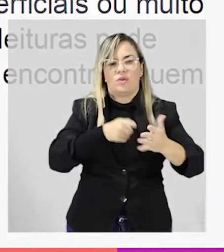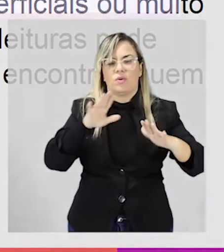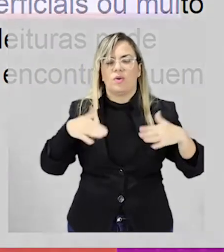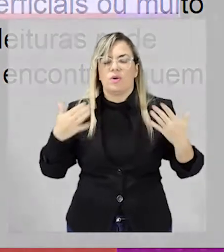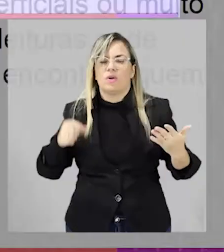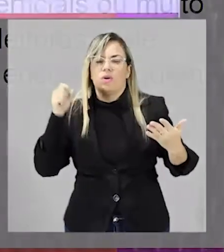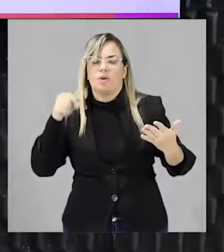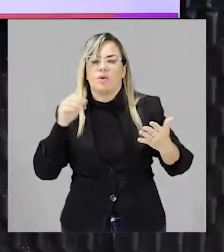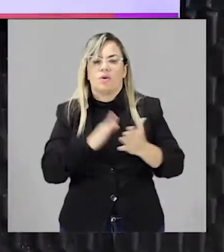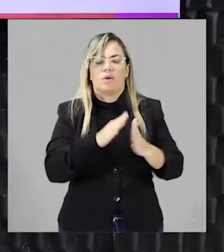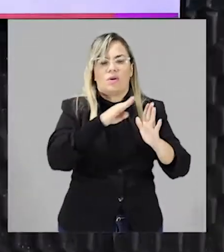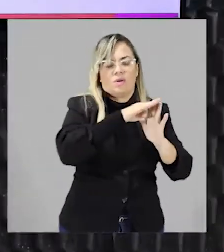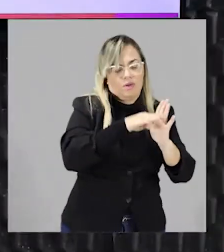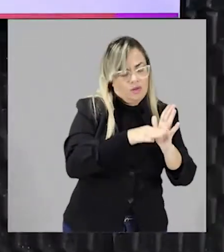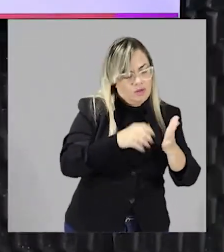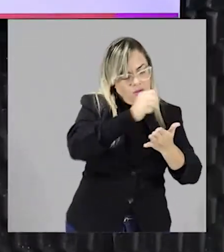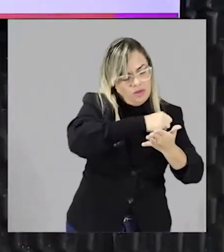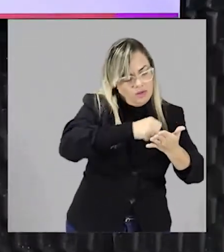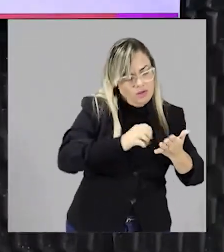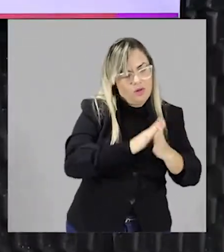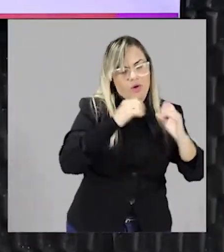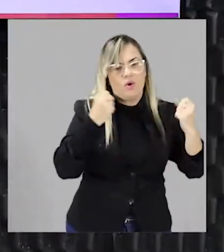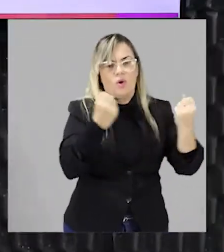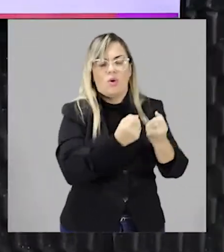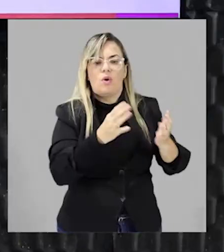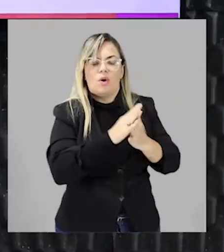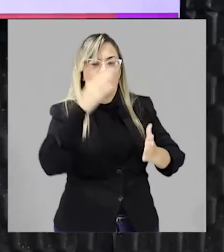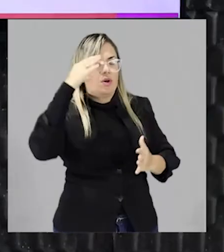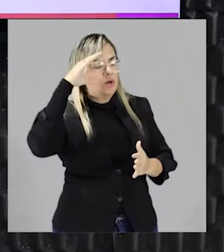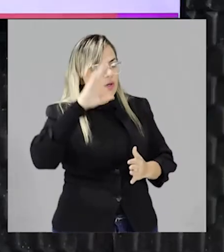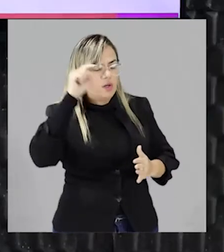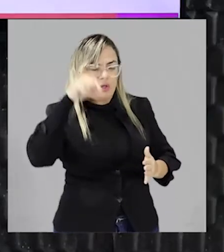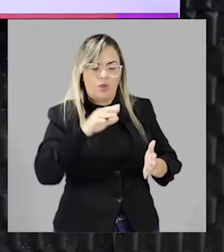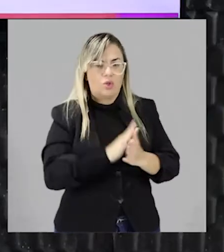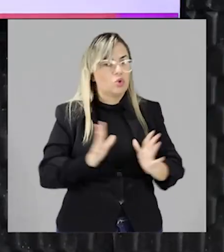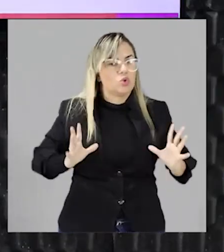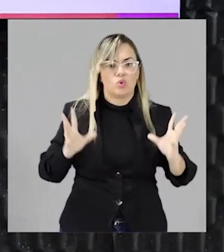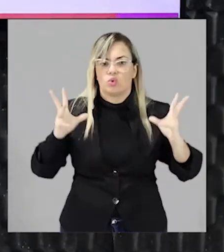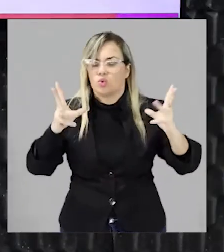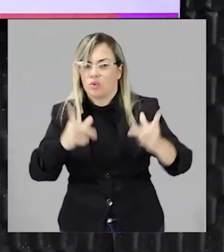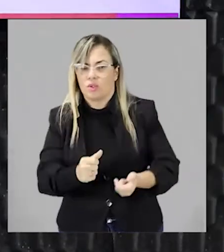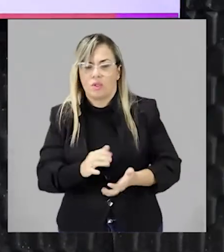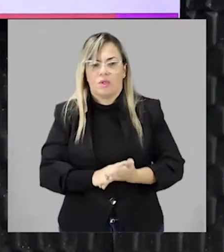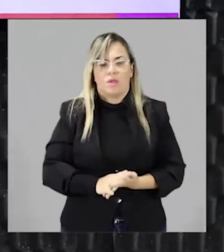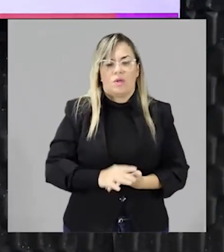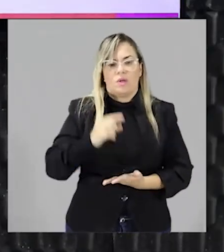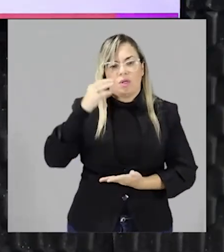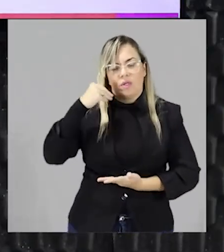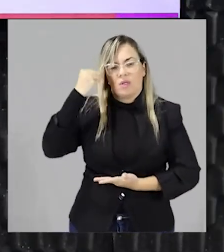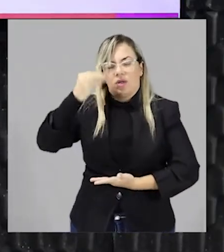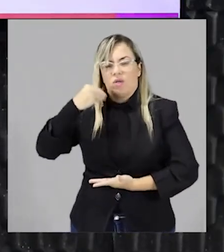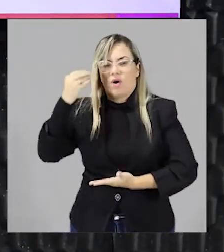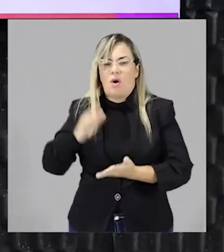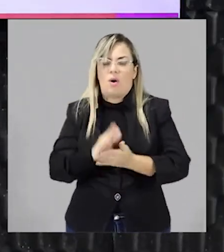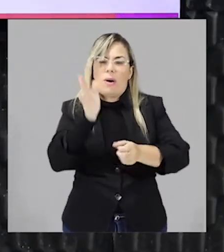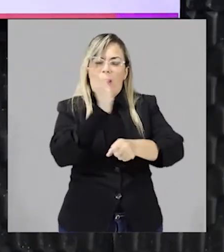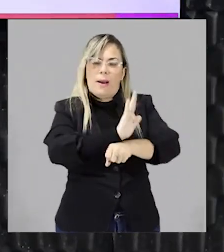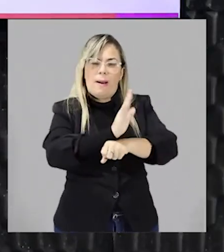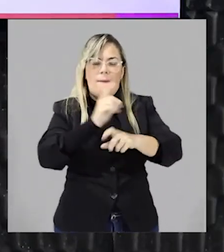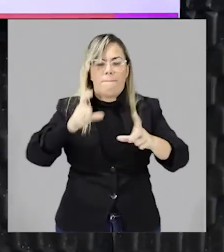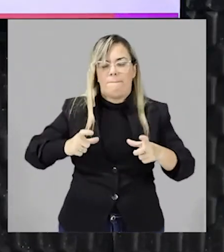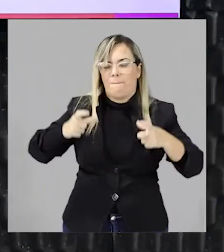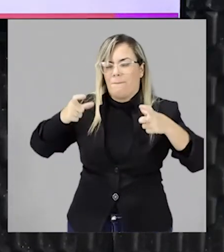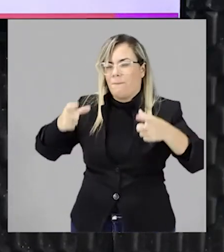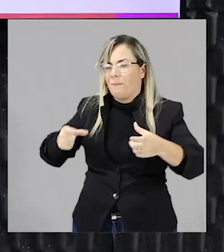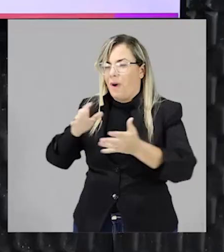o repertório sociocultural? São todas as suas vivências, os filmes que vocês assistiram, os lugares que